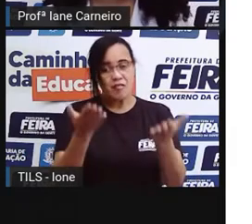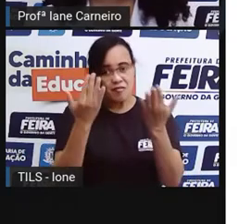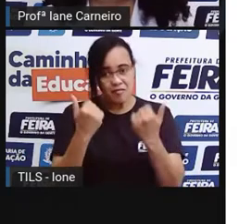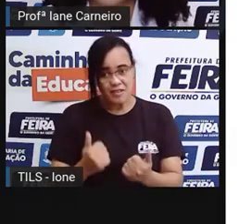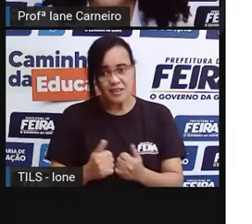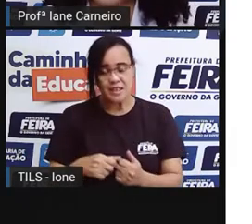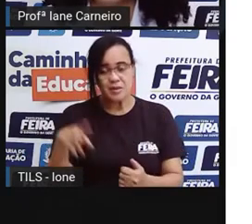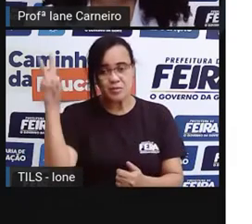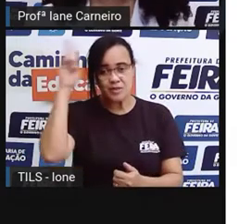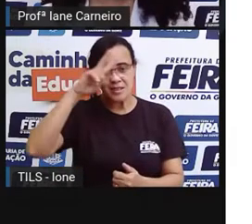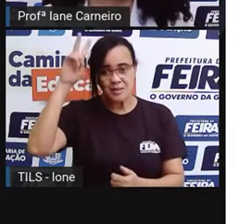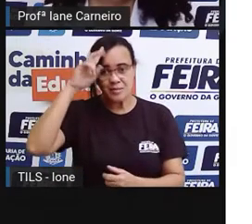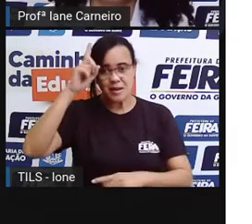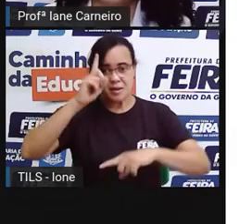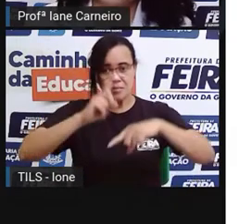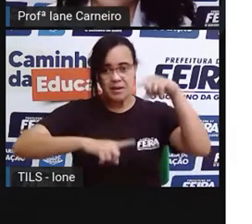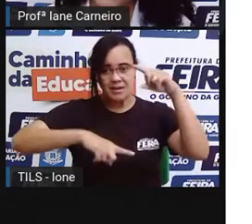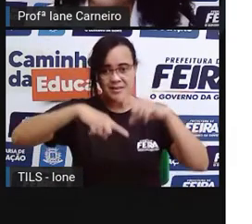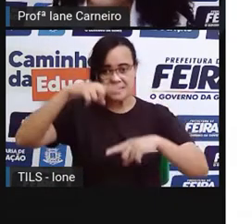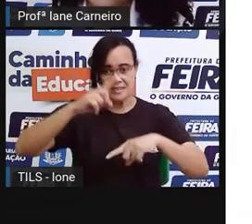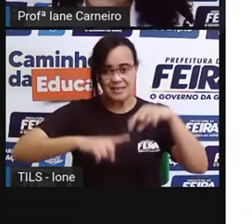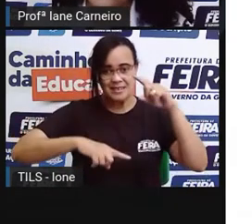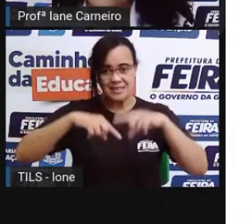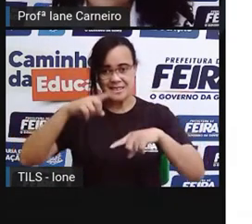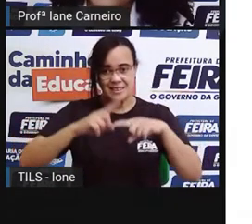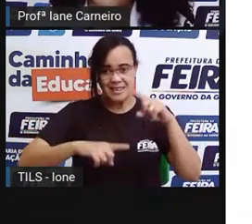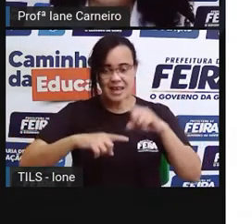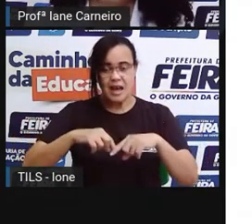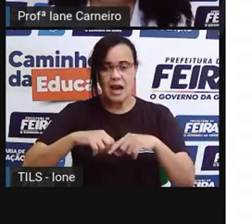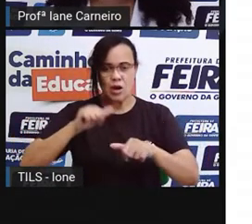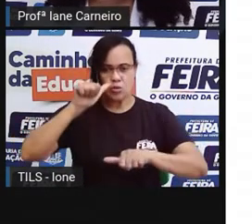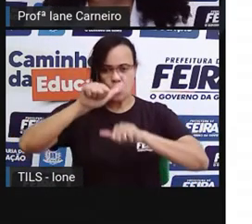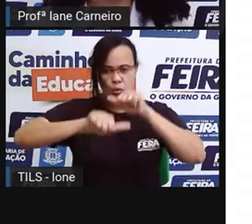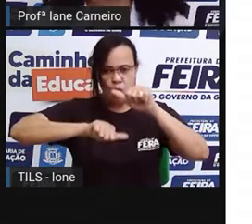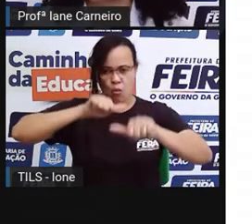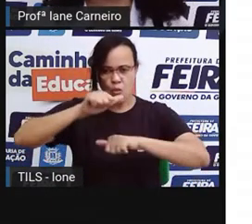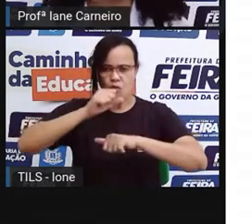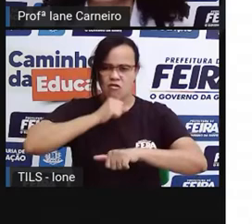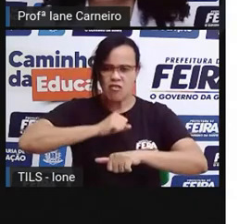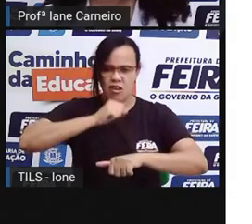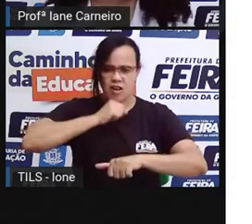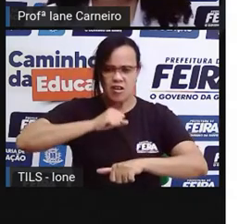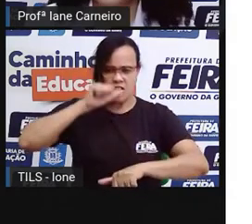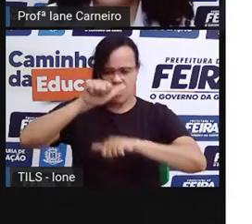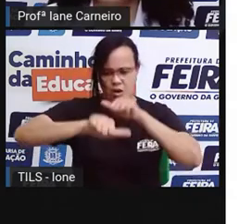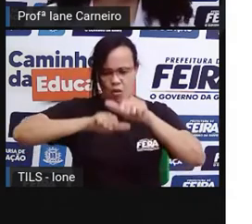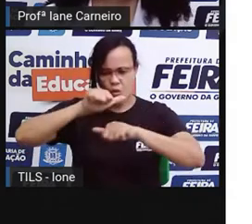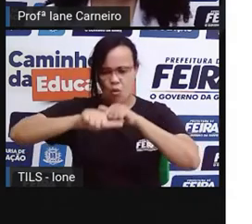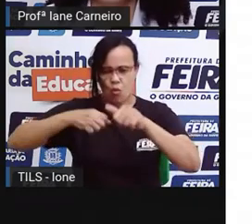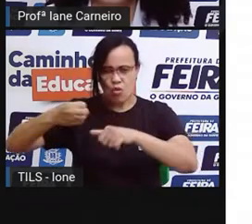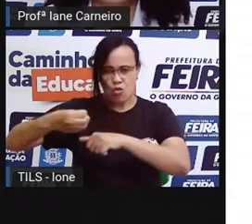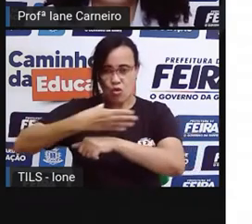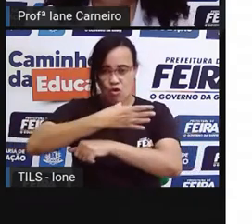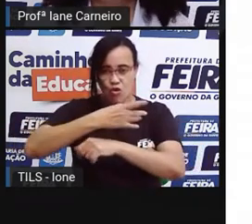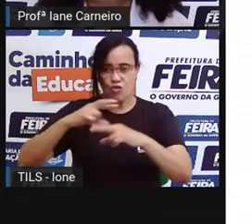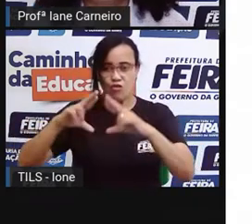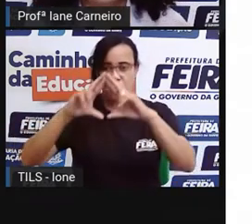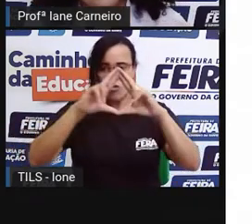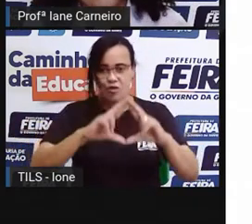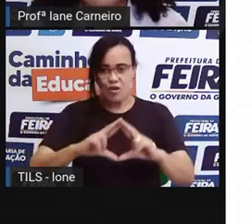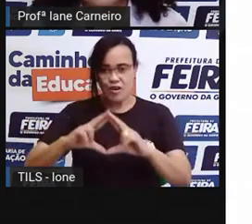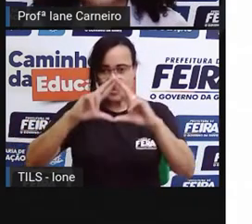quais são os materiais que podem ser reciclados, né? Então, a gente já viu nas aulas de ciências, né? Nós já vimos que